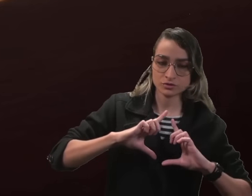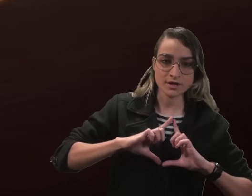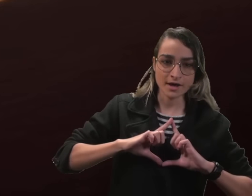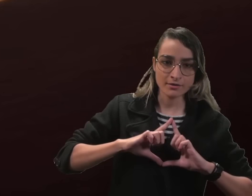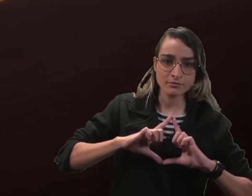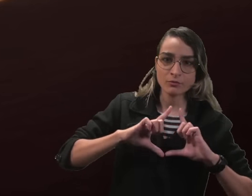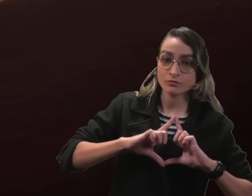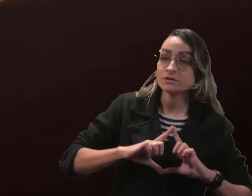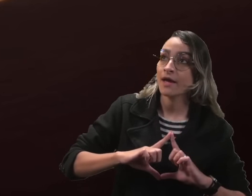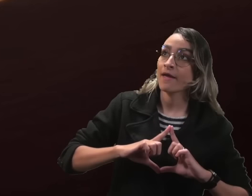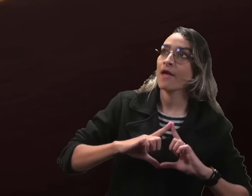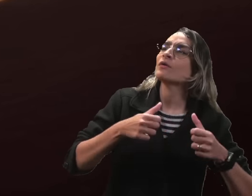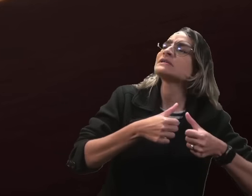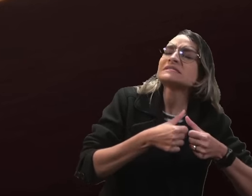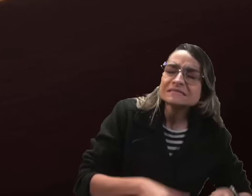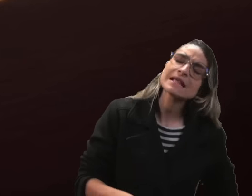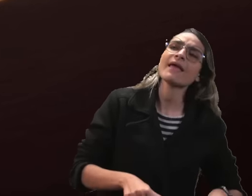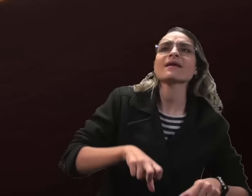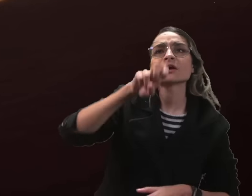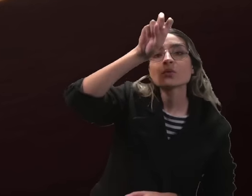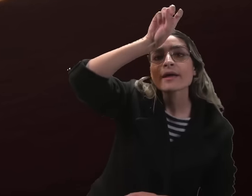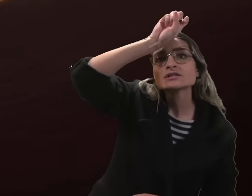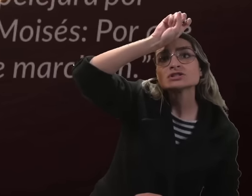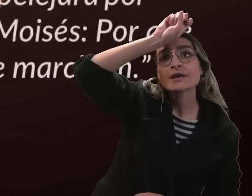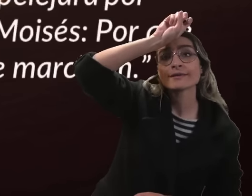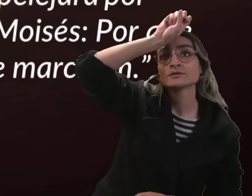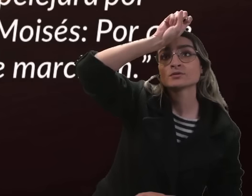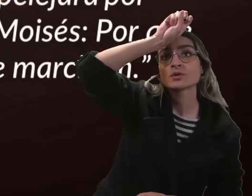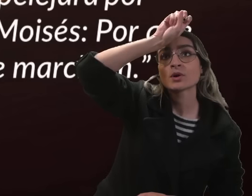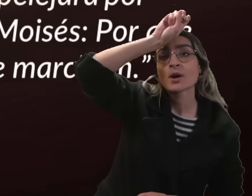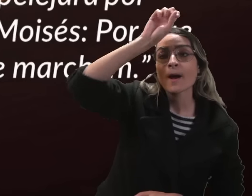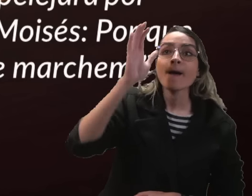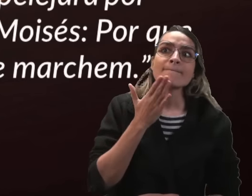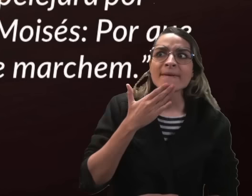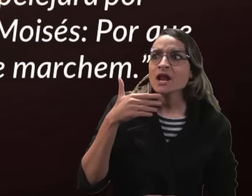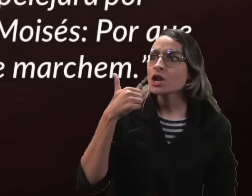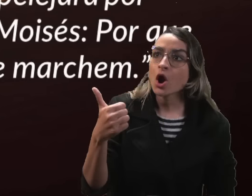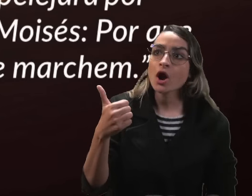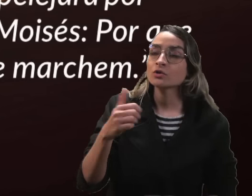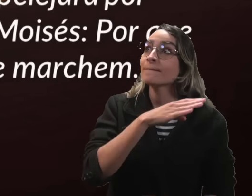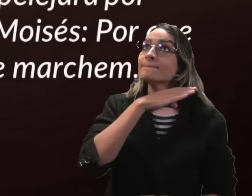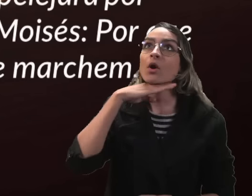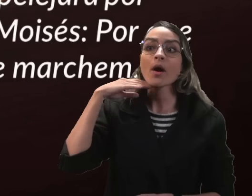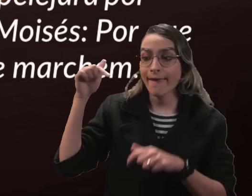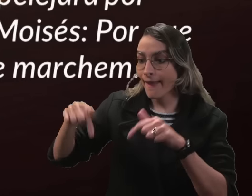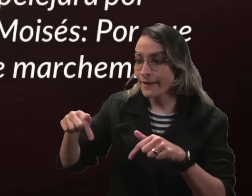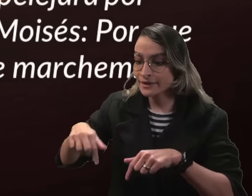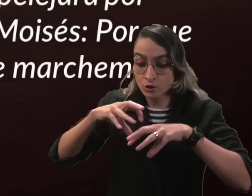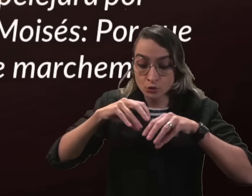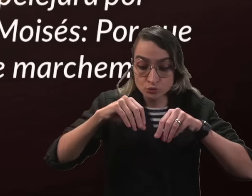do que morrermos no deserto Moisés porém respondeu ao povo não temais aquietai-vos